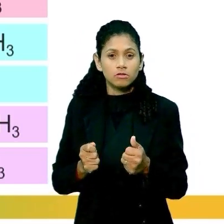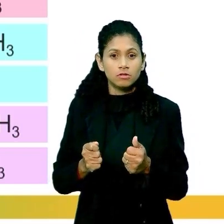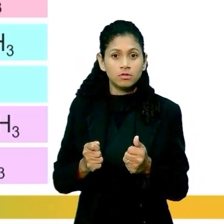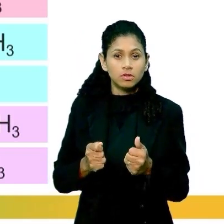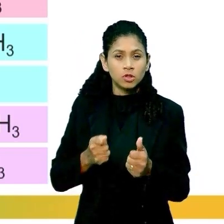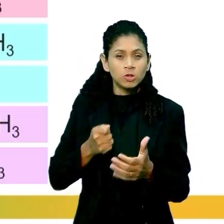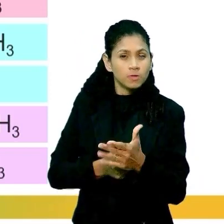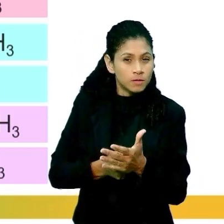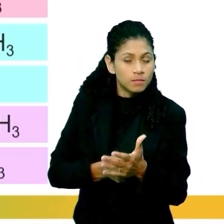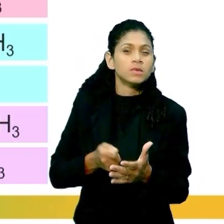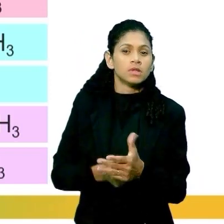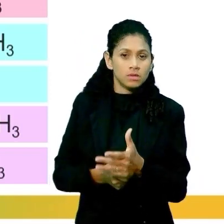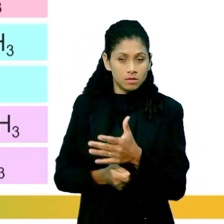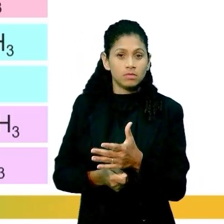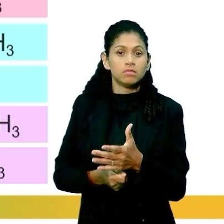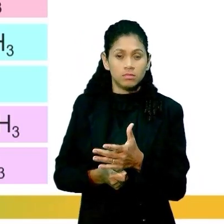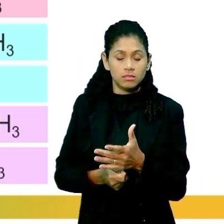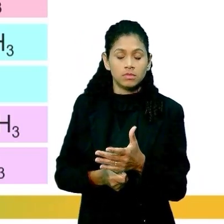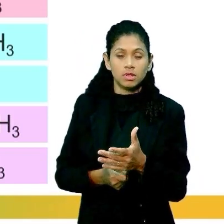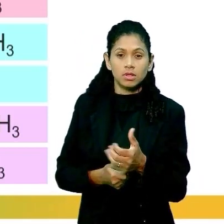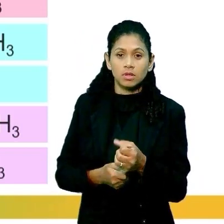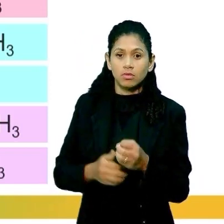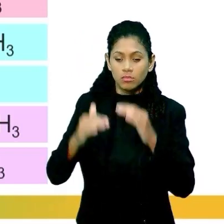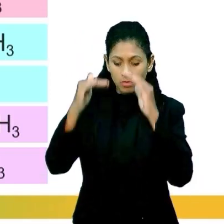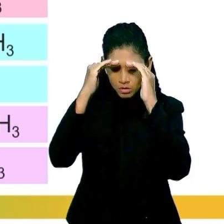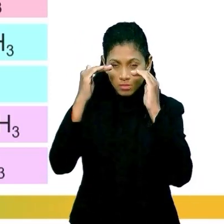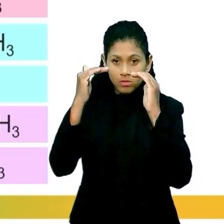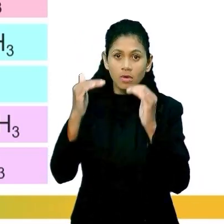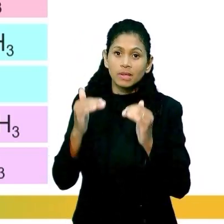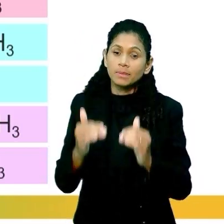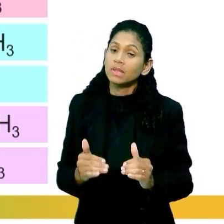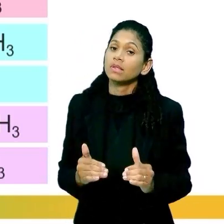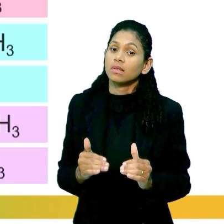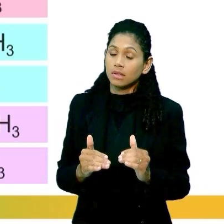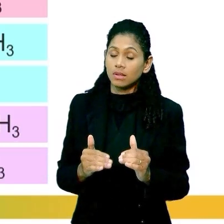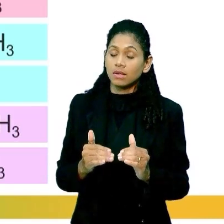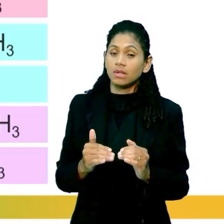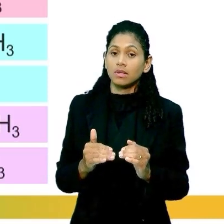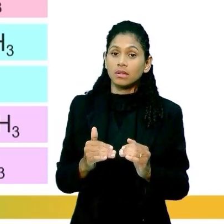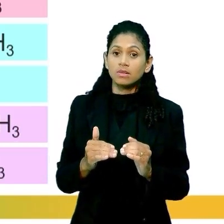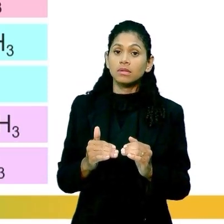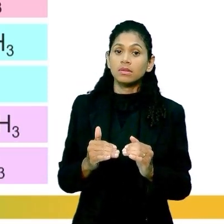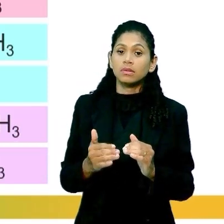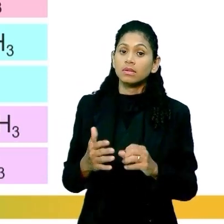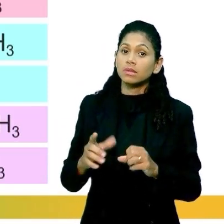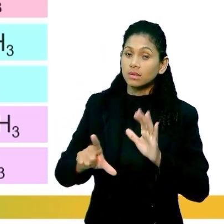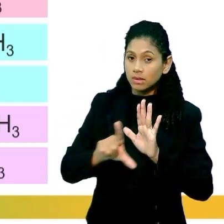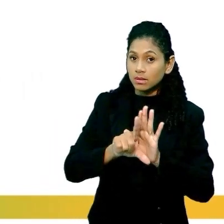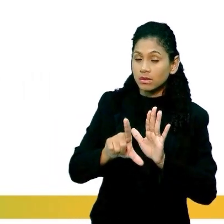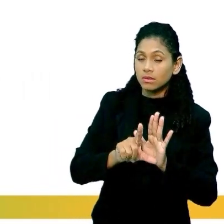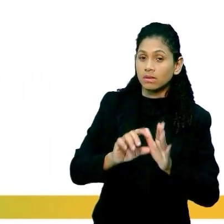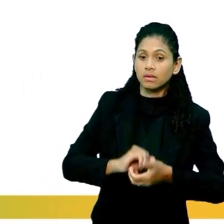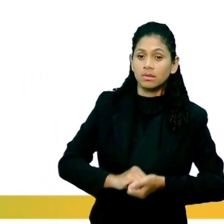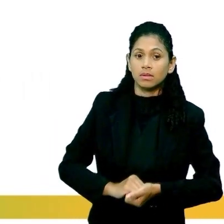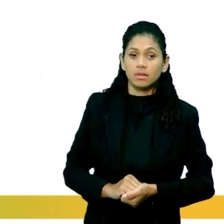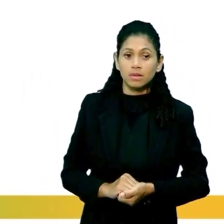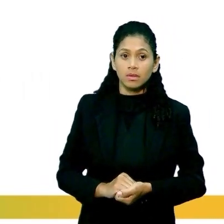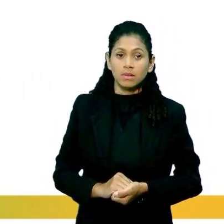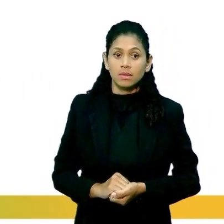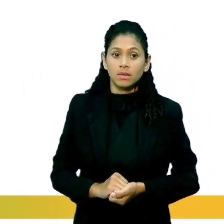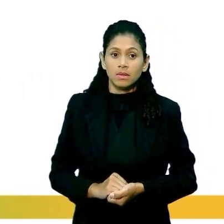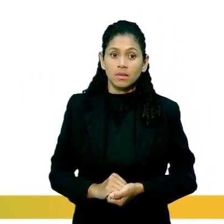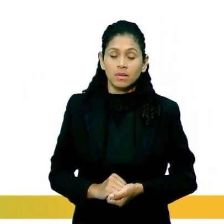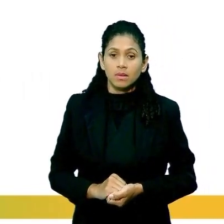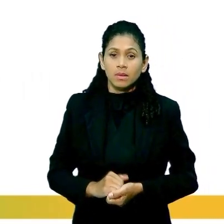não obedece essa lei de conservação, até porque a lei é de conservação de massa. Tudo bem? Então vamos lá. Olha